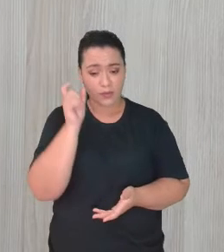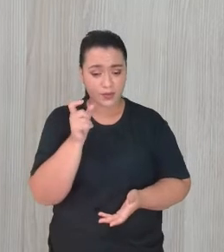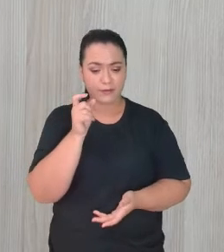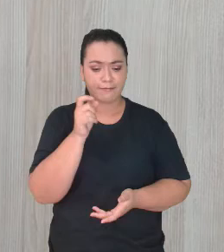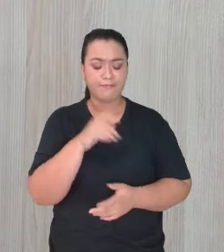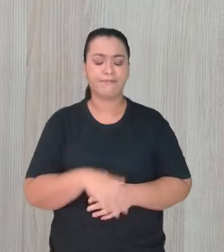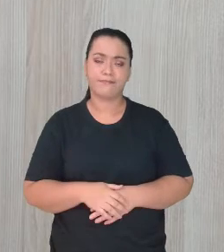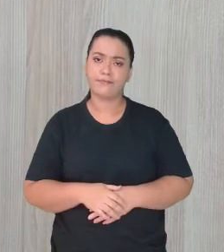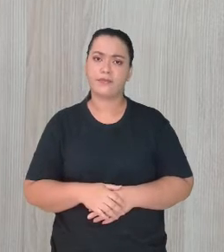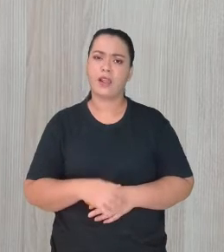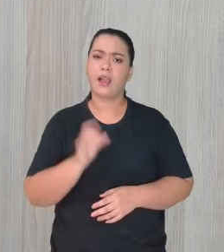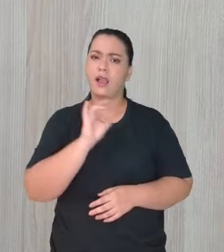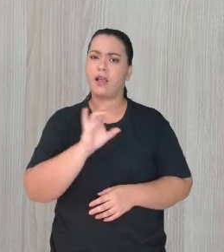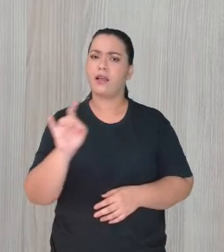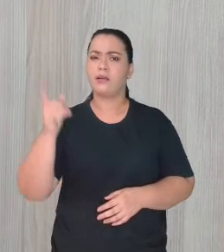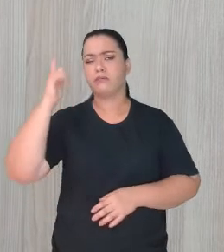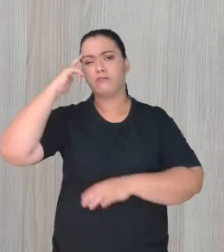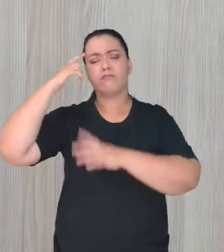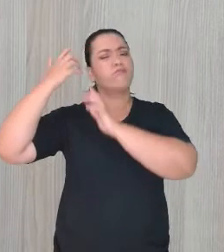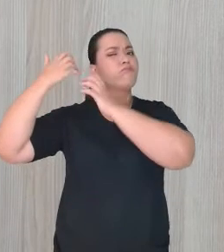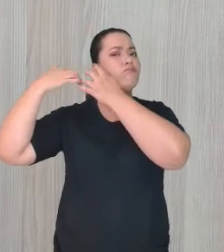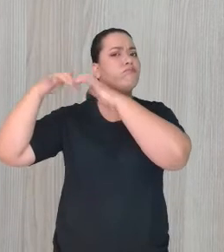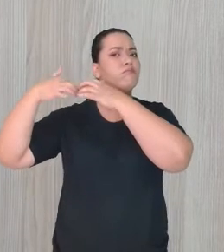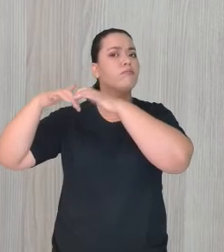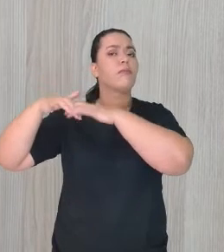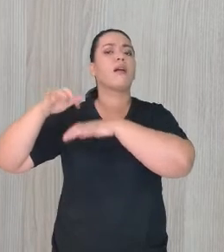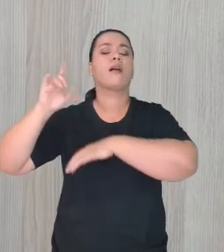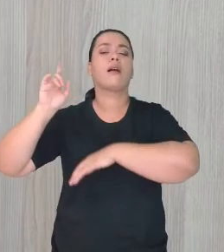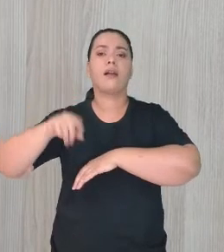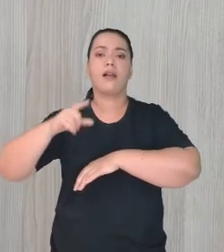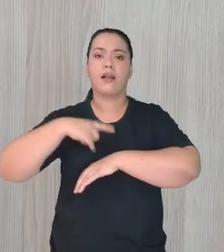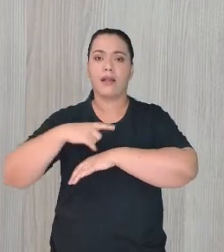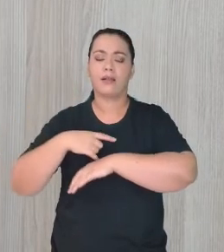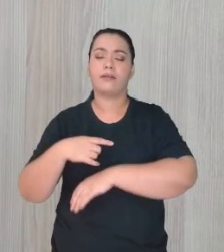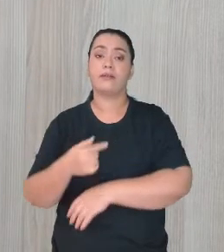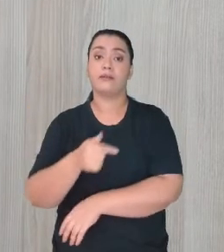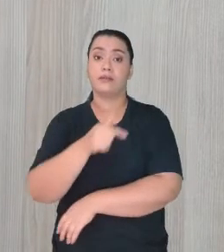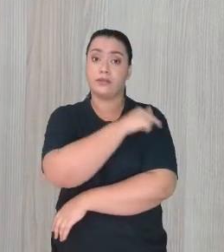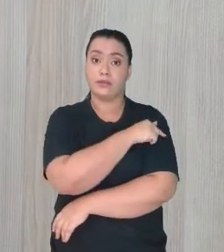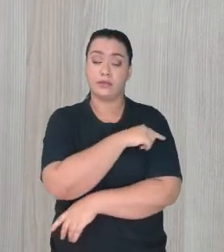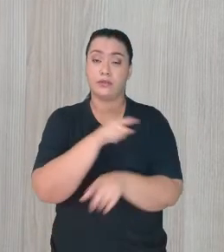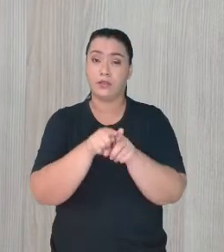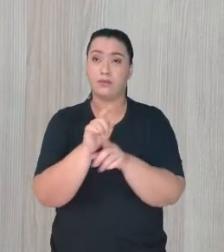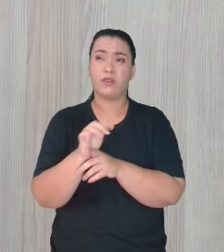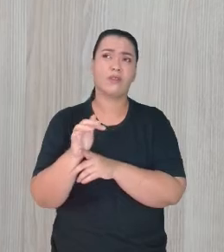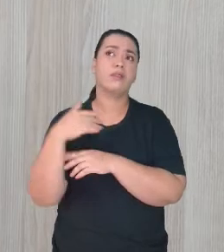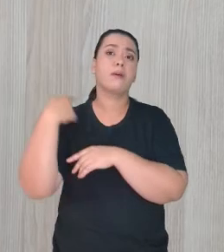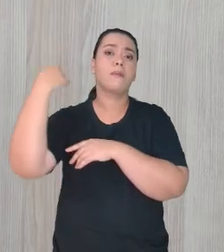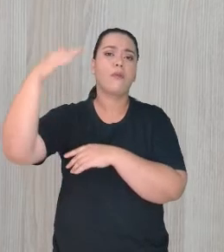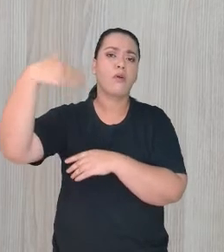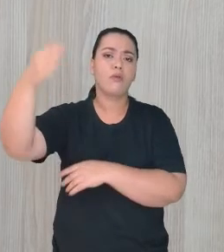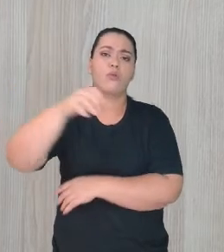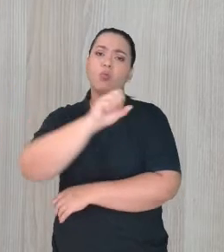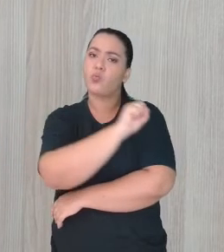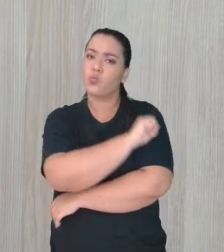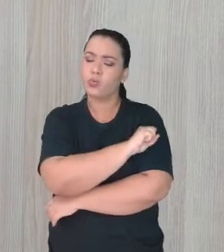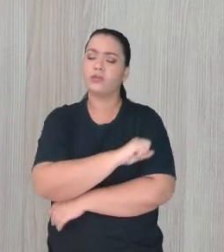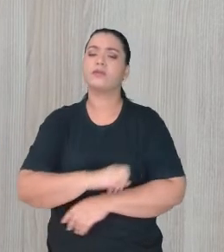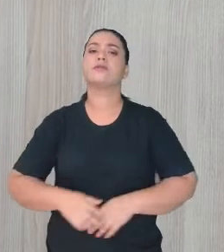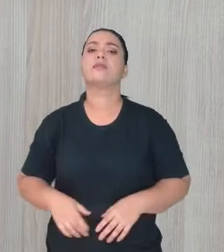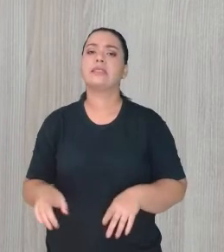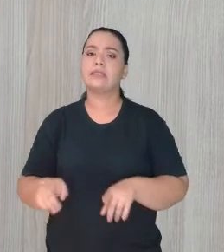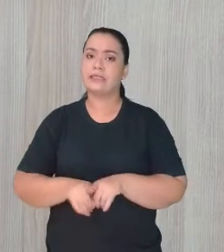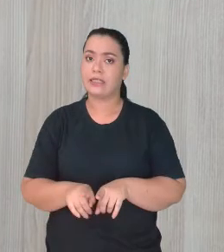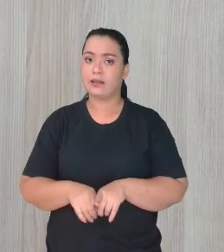que cada raciocínio que você vai colocando lá na frente do 7º ano e também no 8º, a gente vai falar um pouquinho